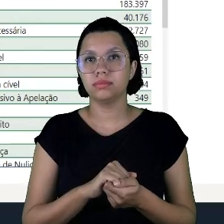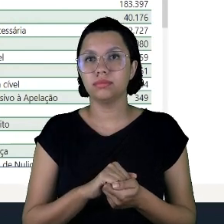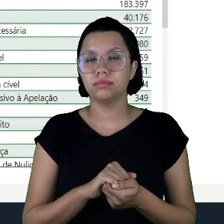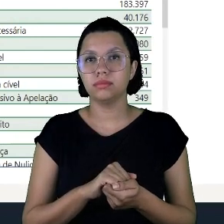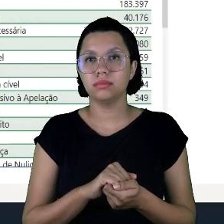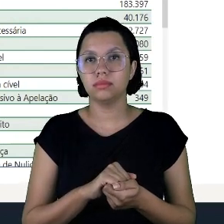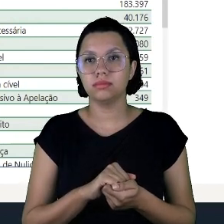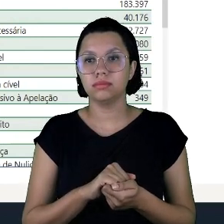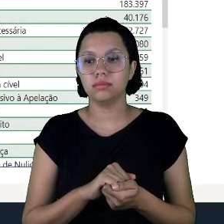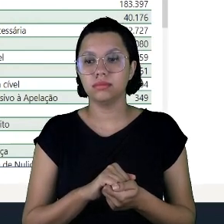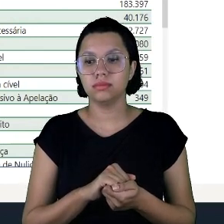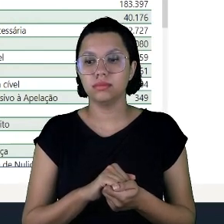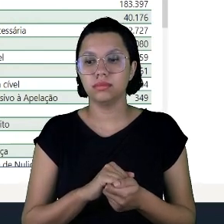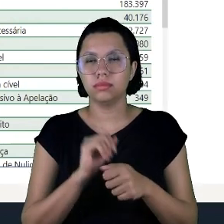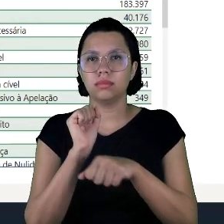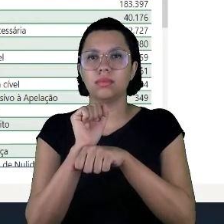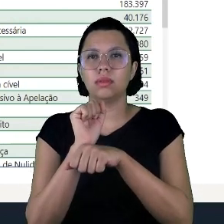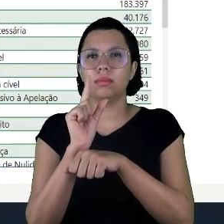Bom,